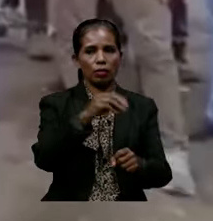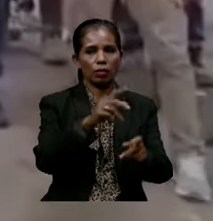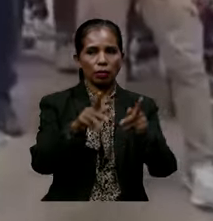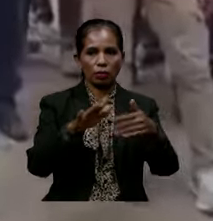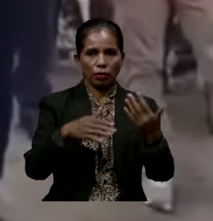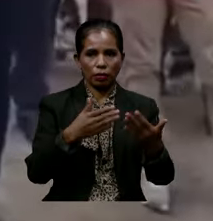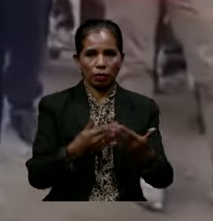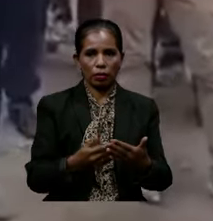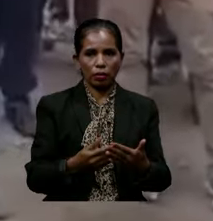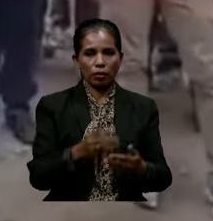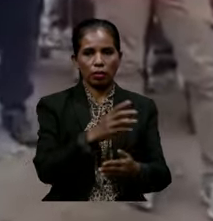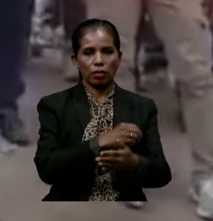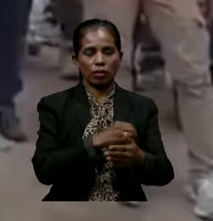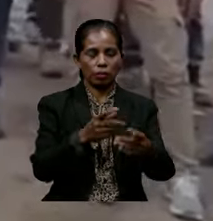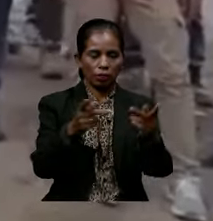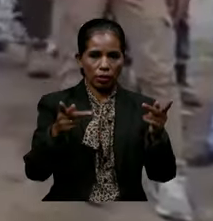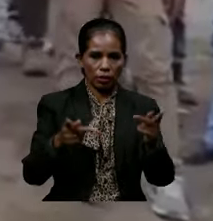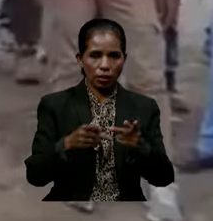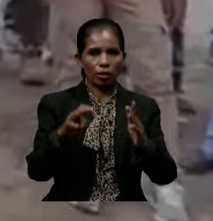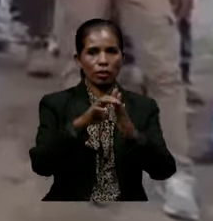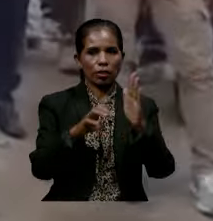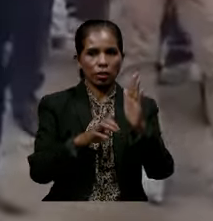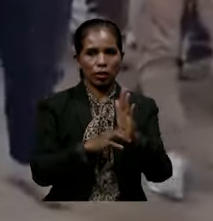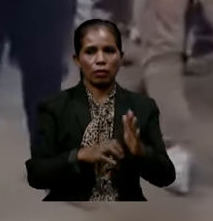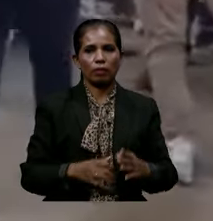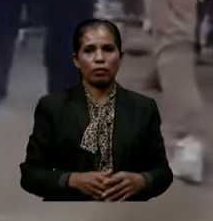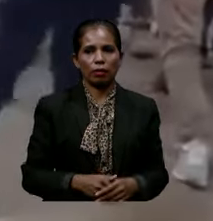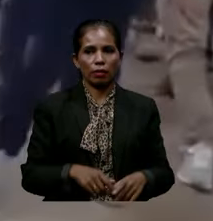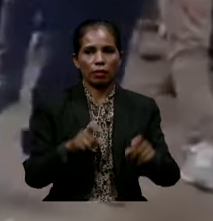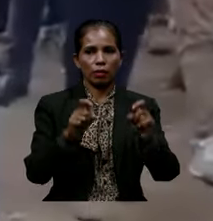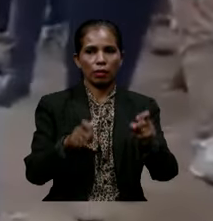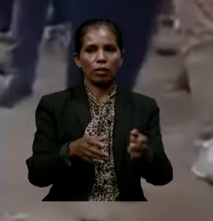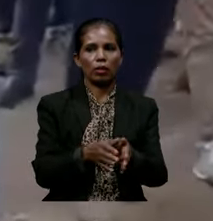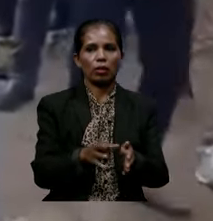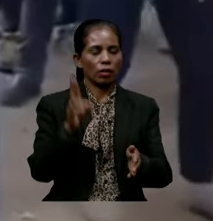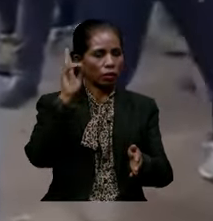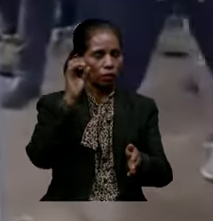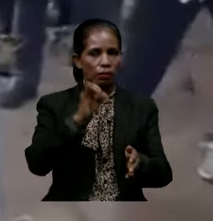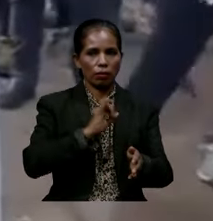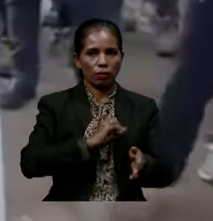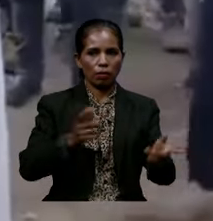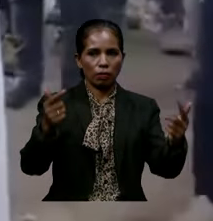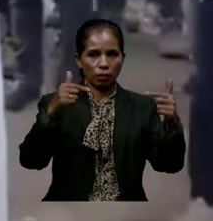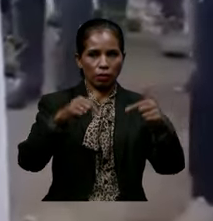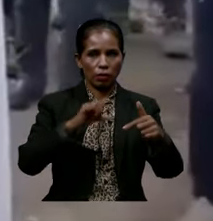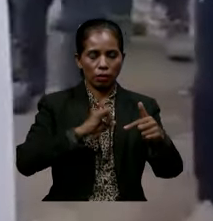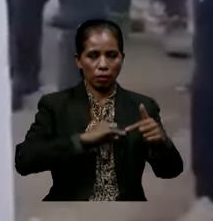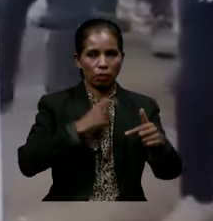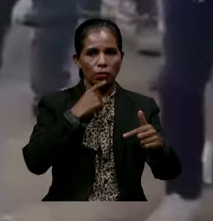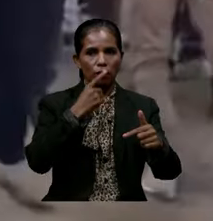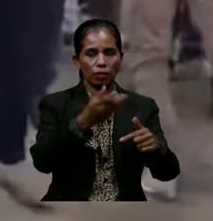Tamba obra na Estado União. Neve Estado União tem que ir na Bahia. E minha mãe é terena, há uma maneira.